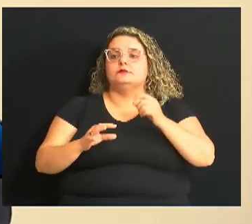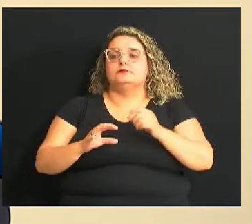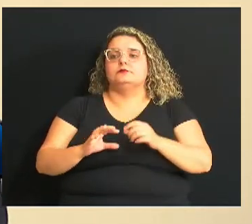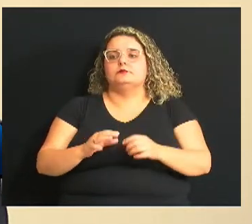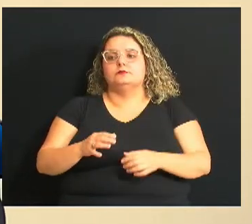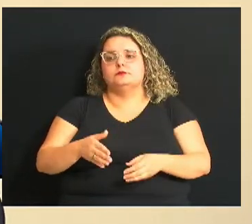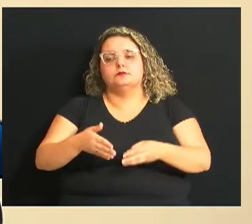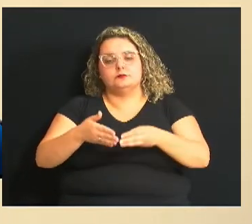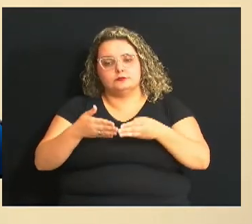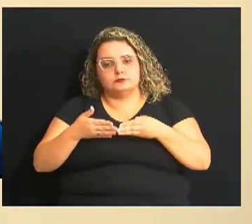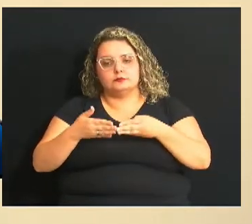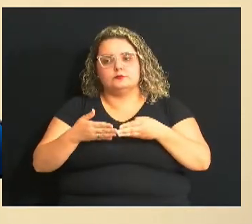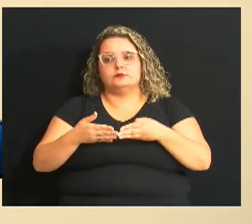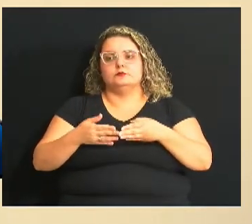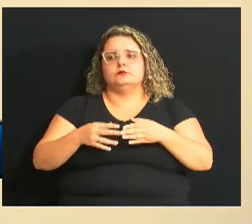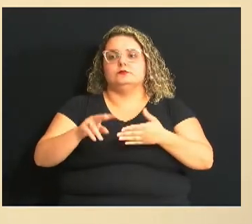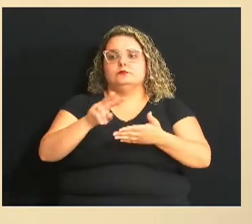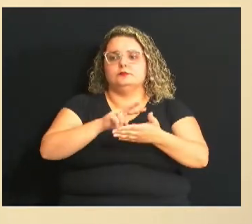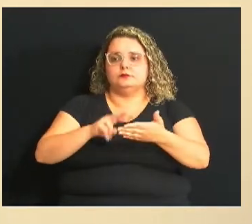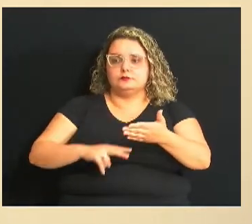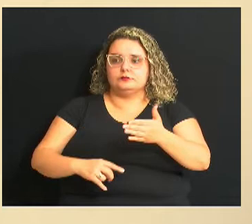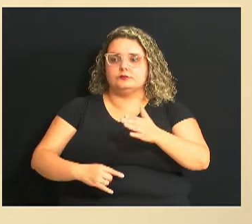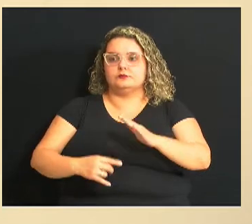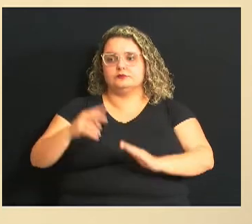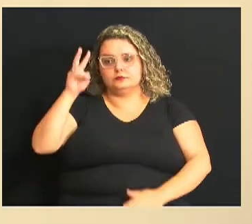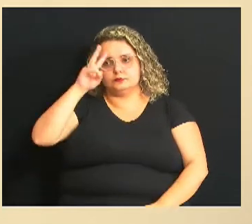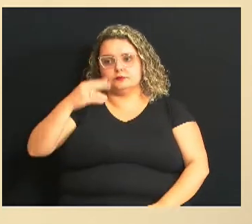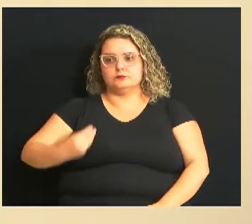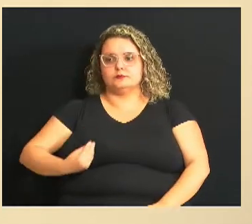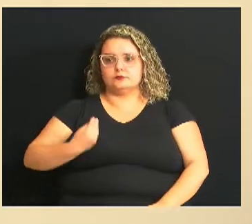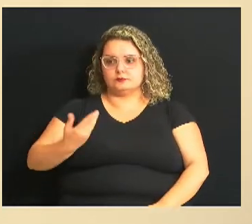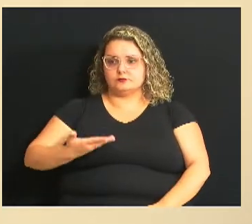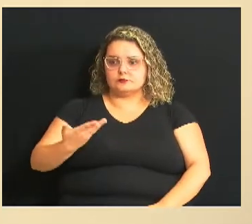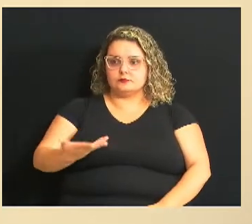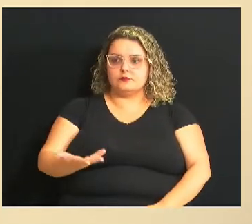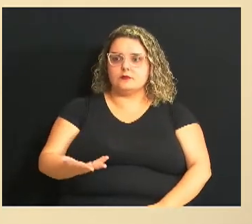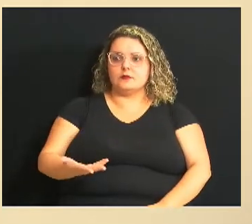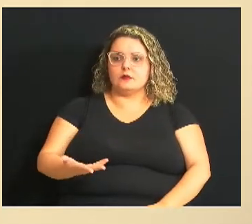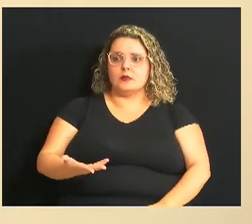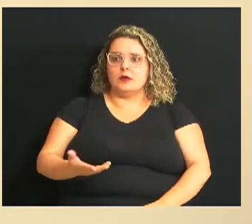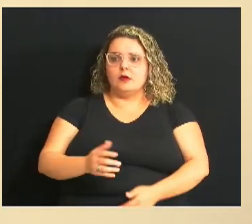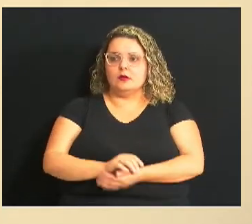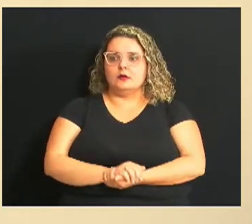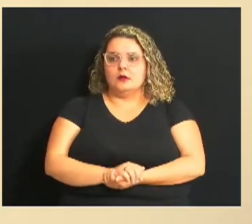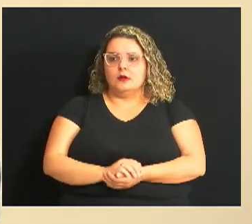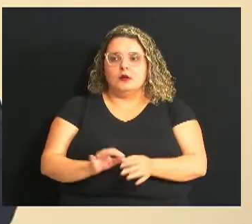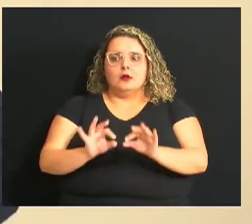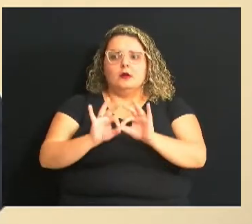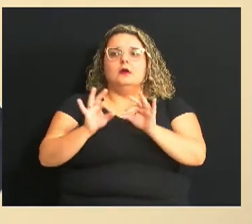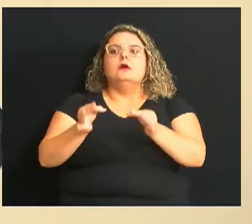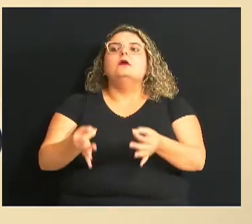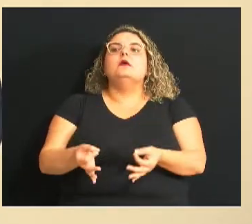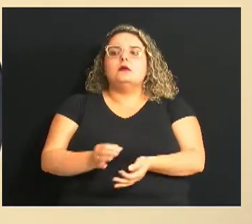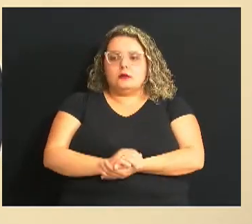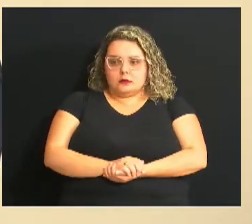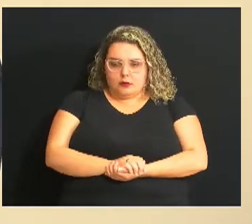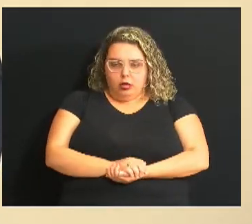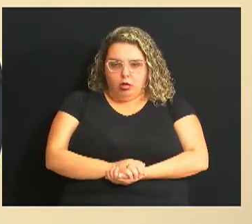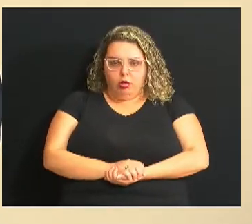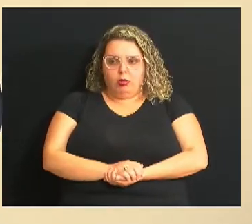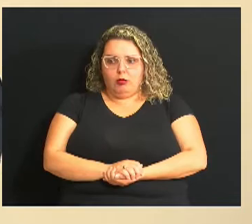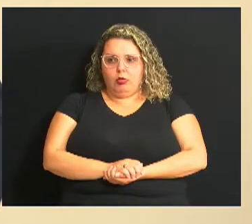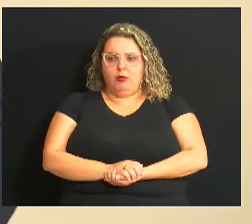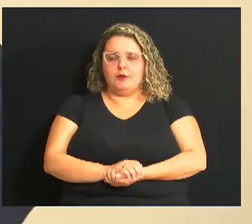da sua trajetória. Ele fez questão que eu fizesse a exposição de uma forma muito simples, a sua característica